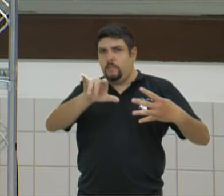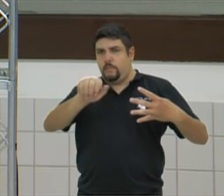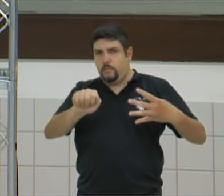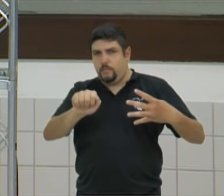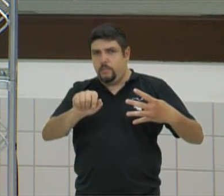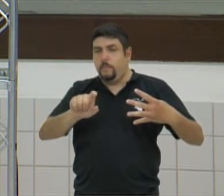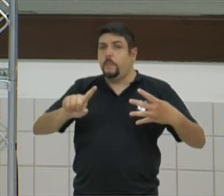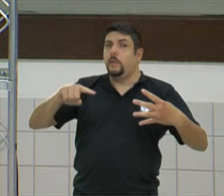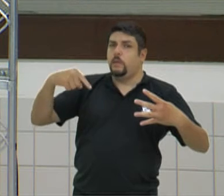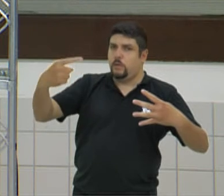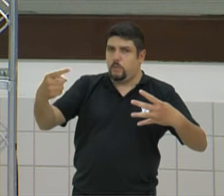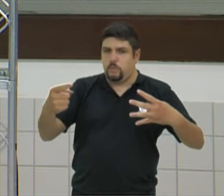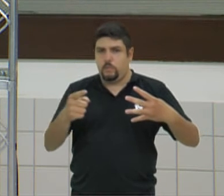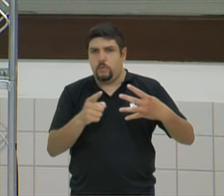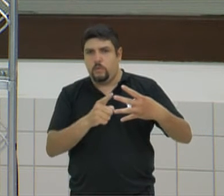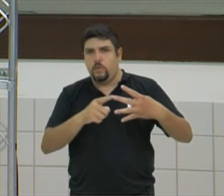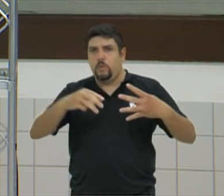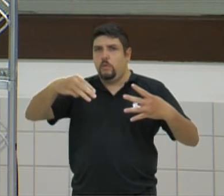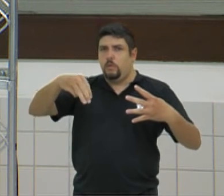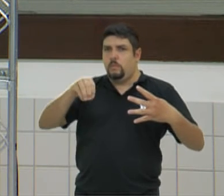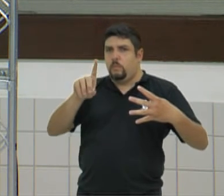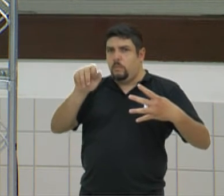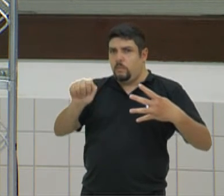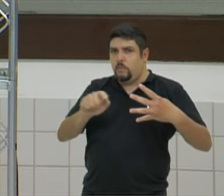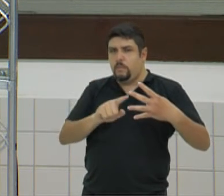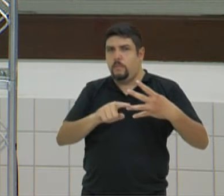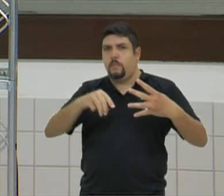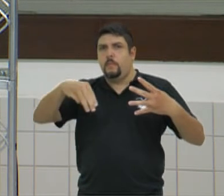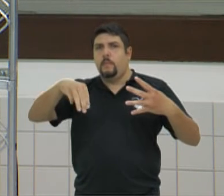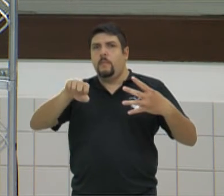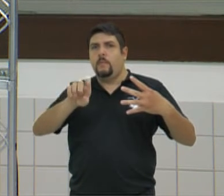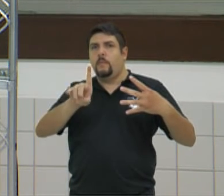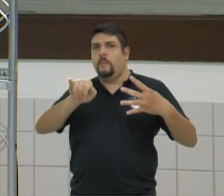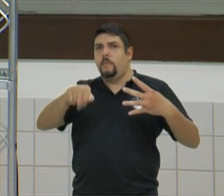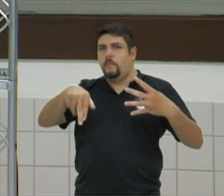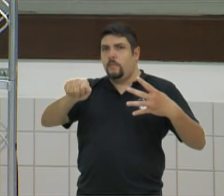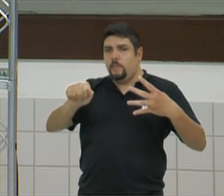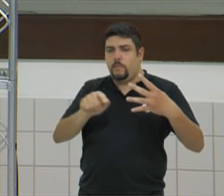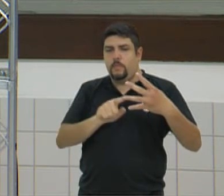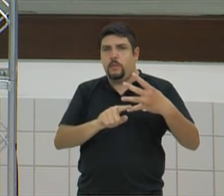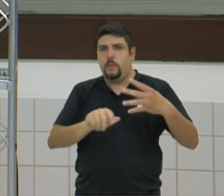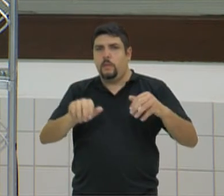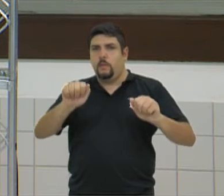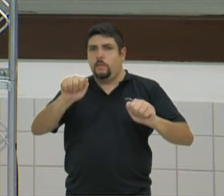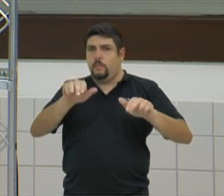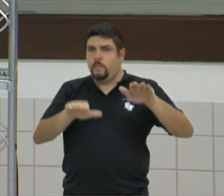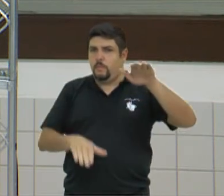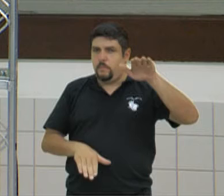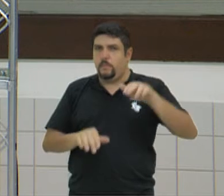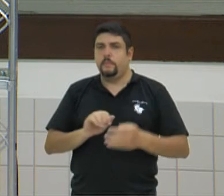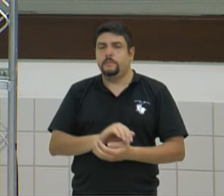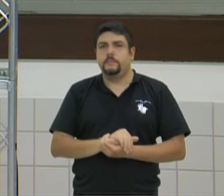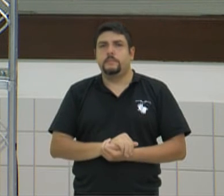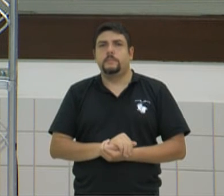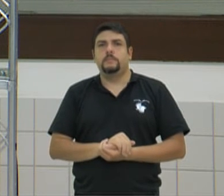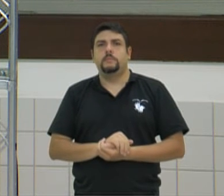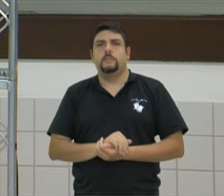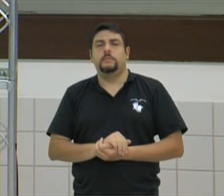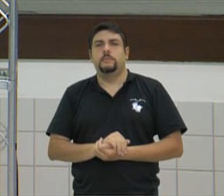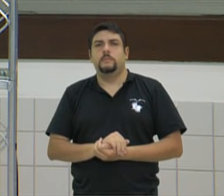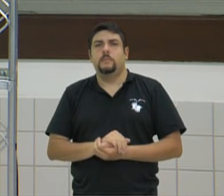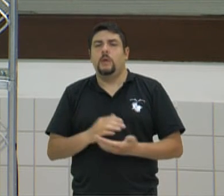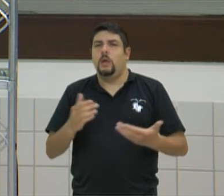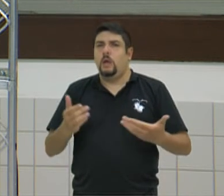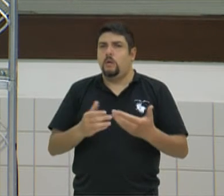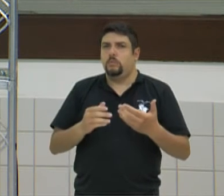mais? Ele pedia a moda, a mediana e a amplitude, certo? Então o resultado tem que sair nessa ordem. Coloquei os dados ali no quadro para a